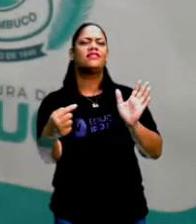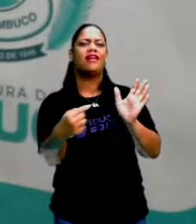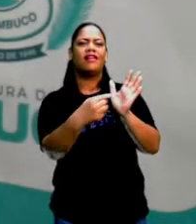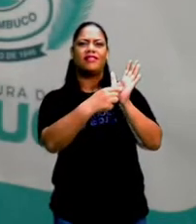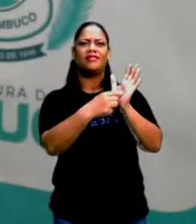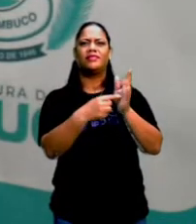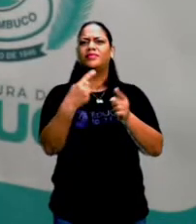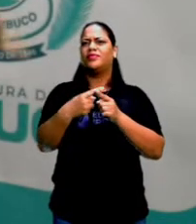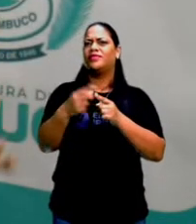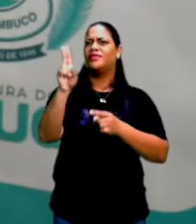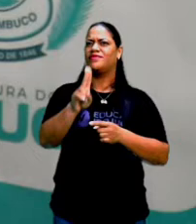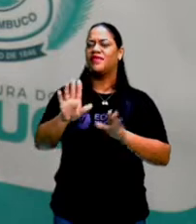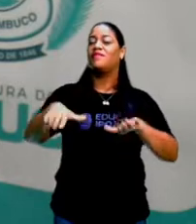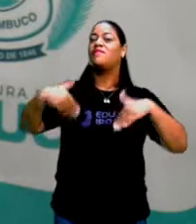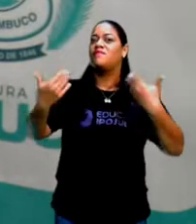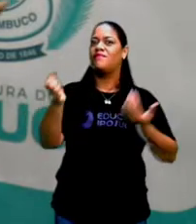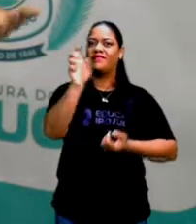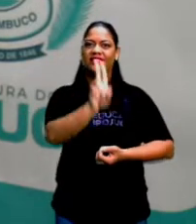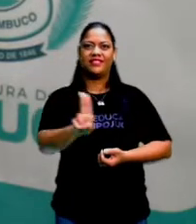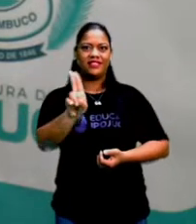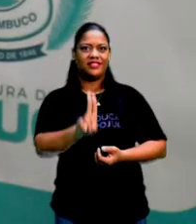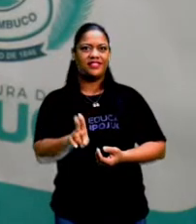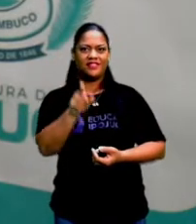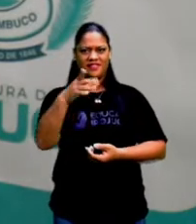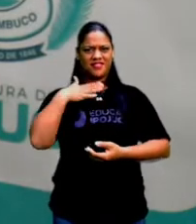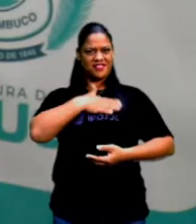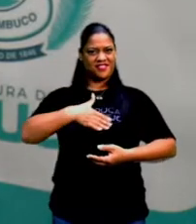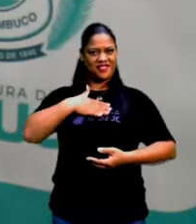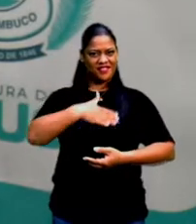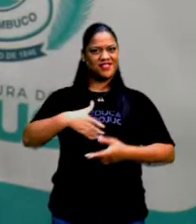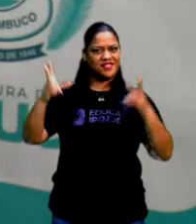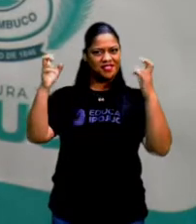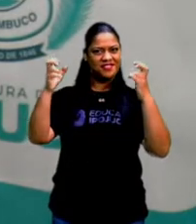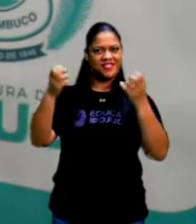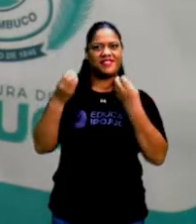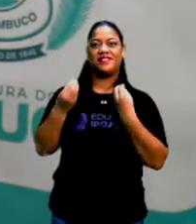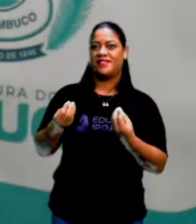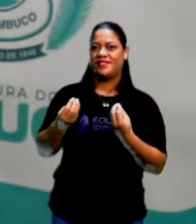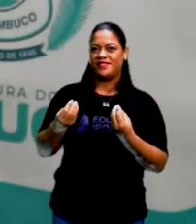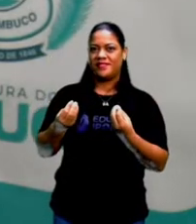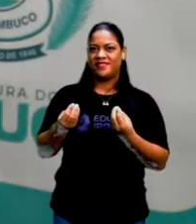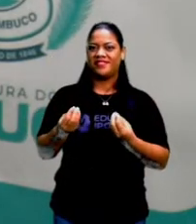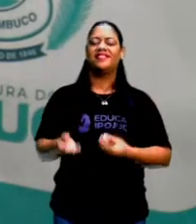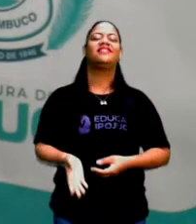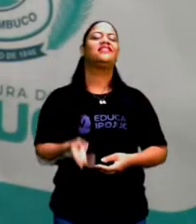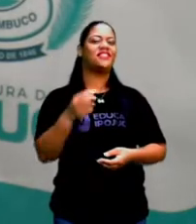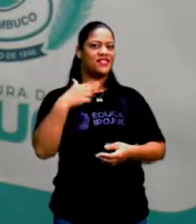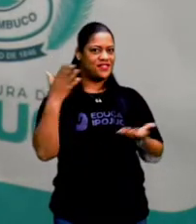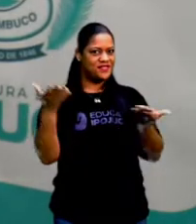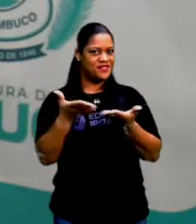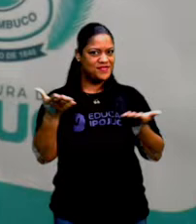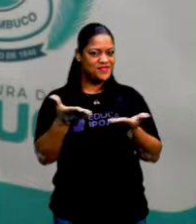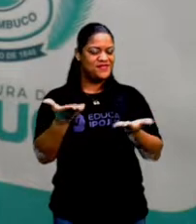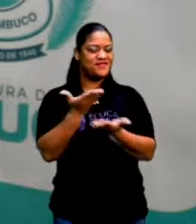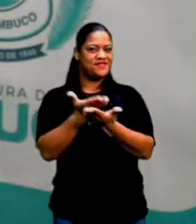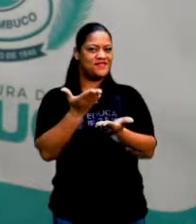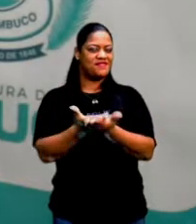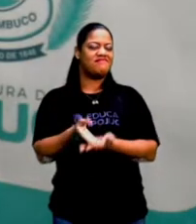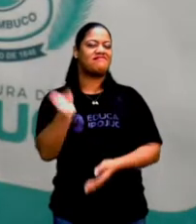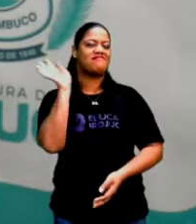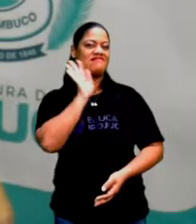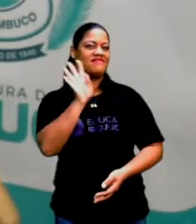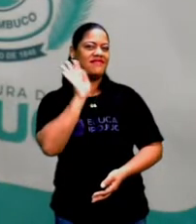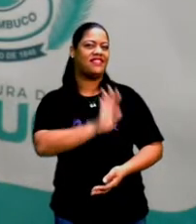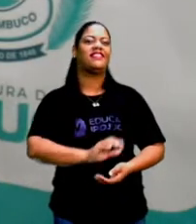te quero? E aí, quando é que você usa pontuação? Você gosta desse assunto? Como é? Se liga aí que hoje a aula está, ó, daqui,